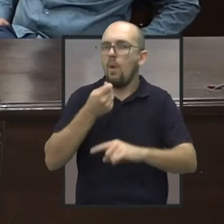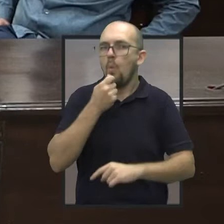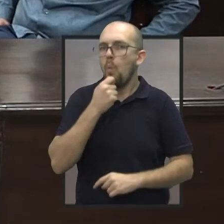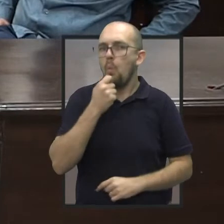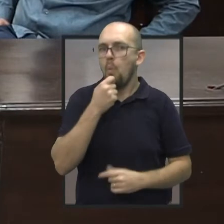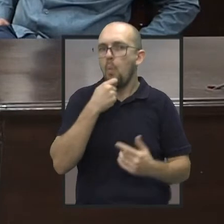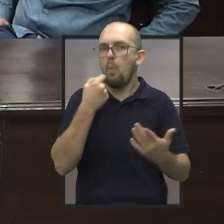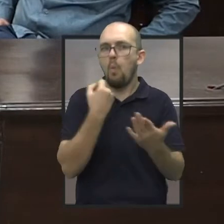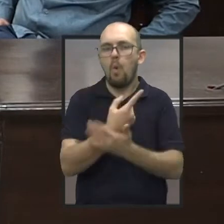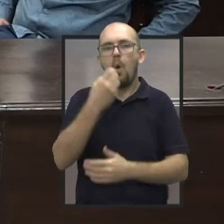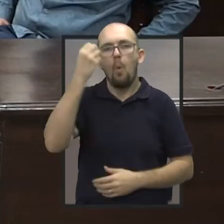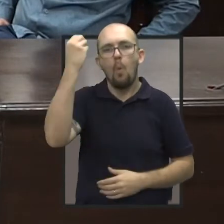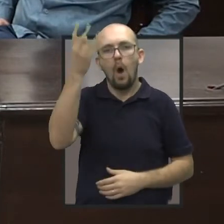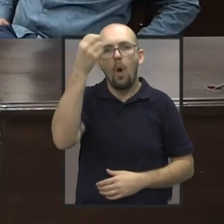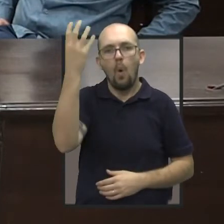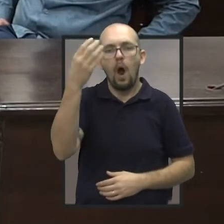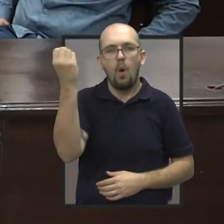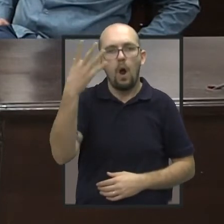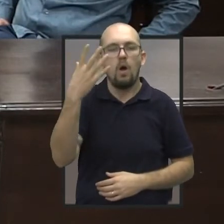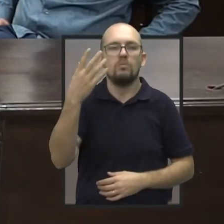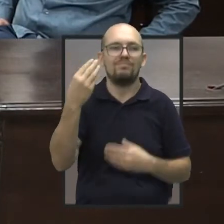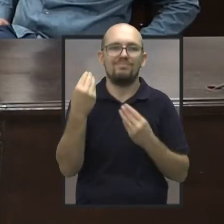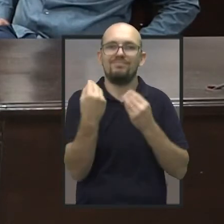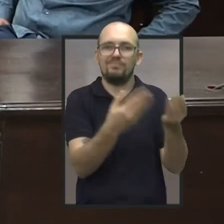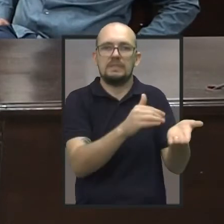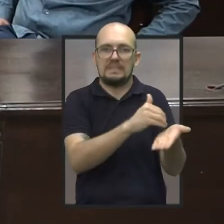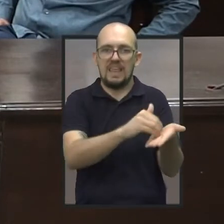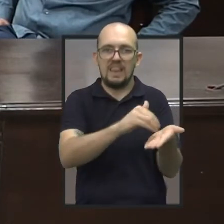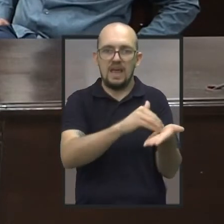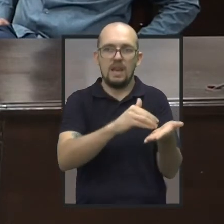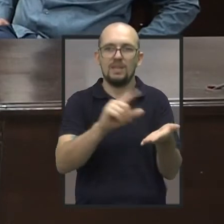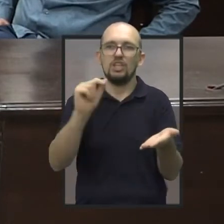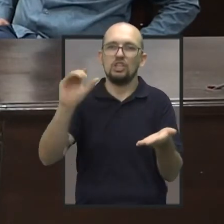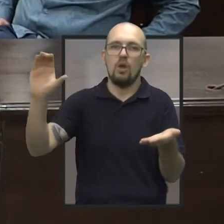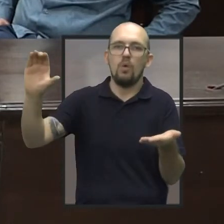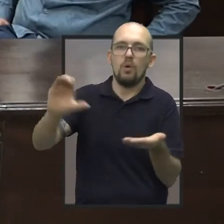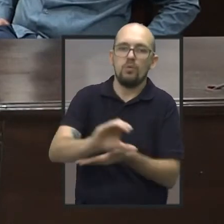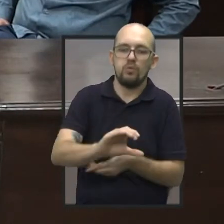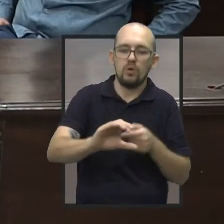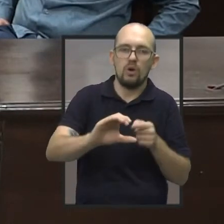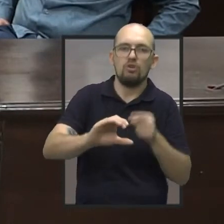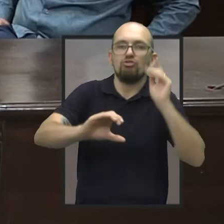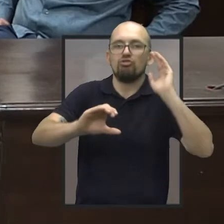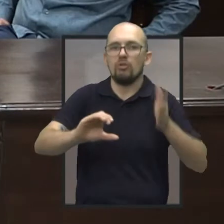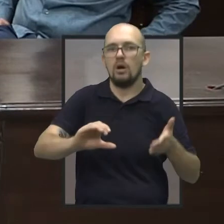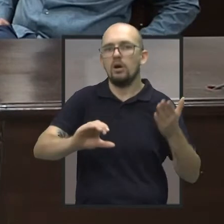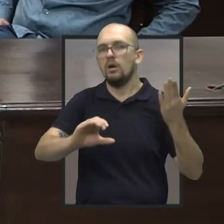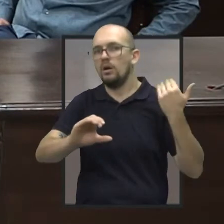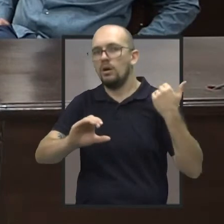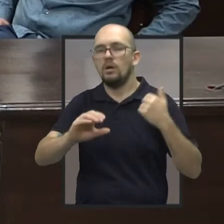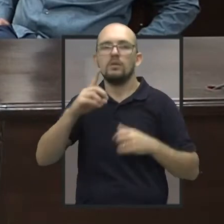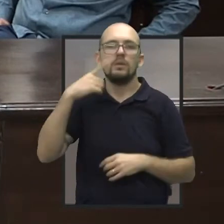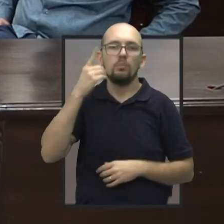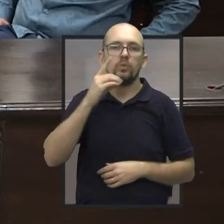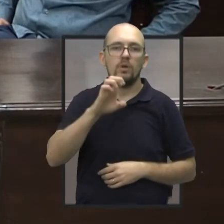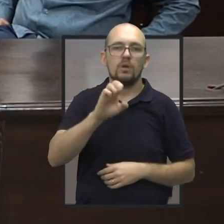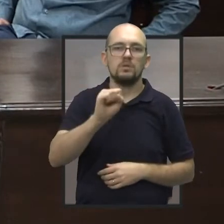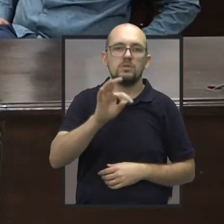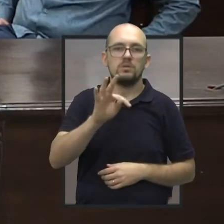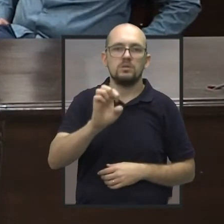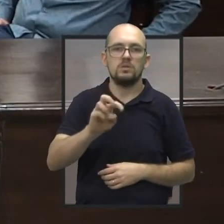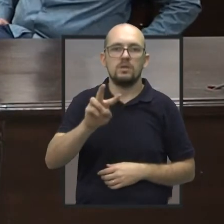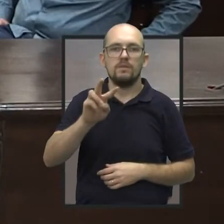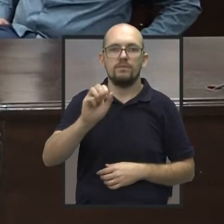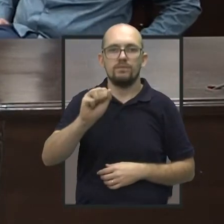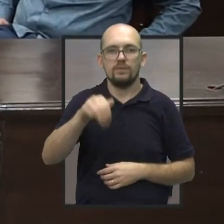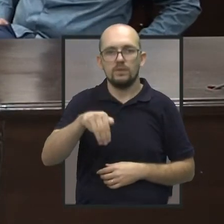a Secretaria Municipal de Saúde por meio de uma emenda parlamentar que teria sido enviada pelo deputado estadual Estevam Galvão. O